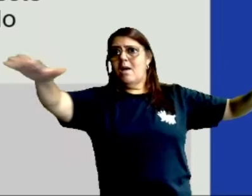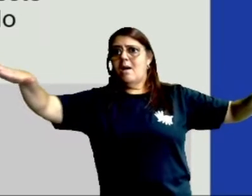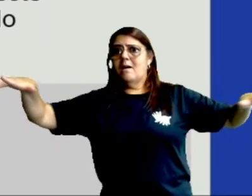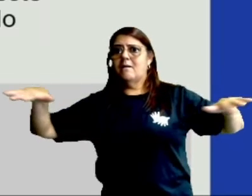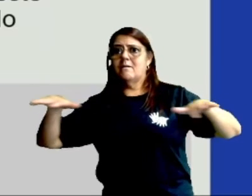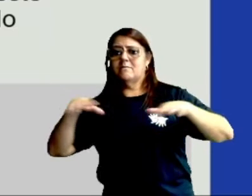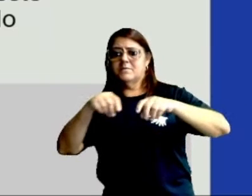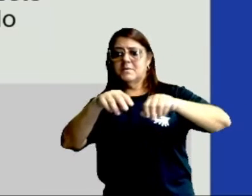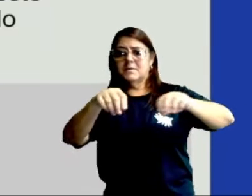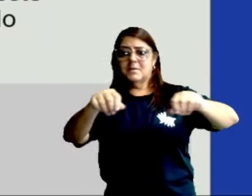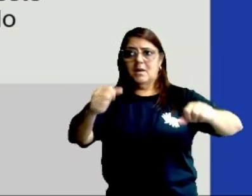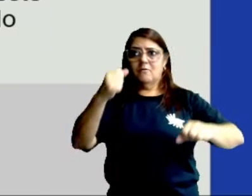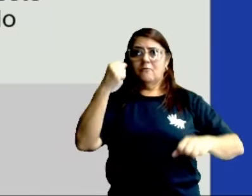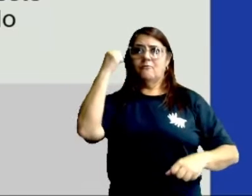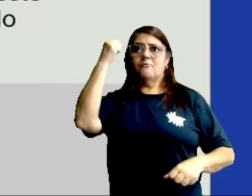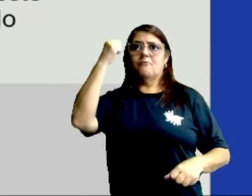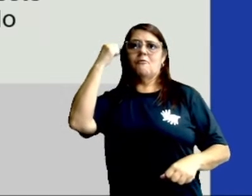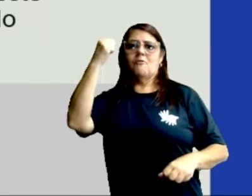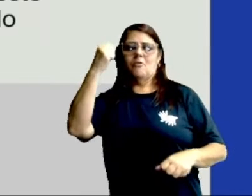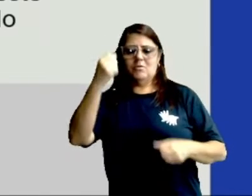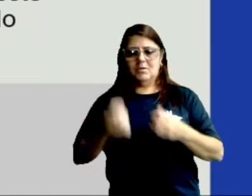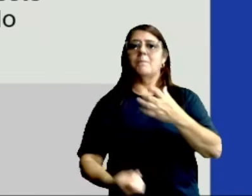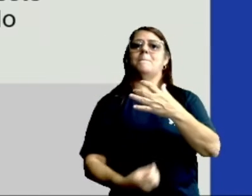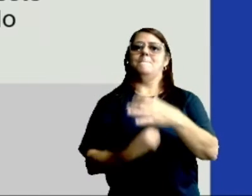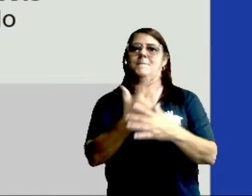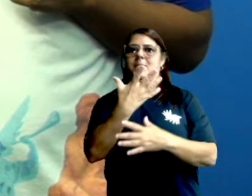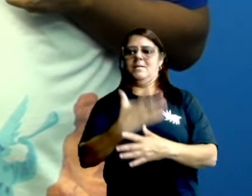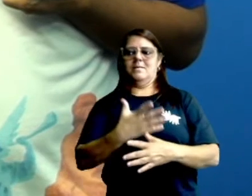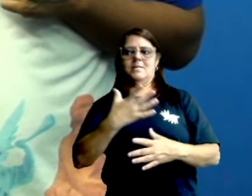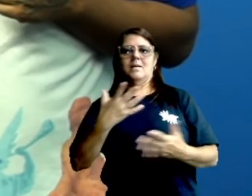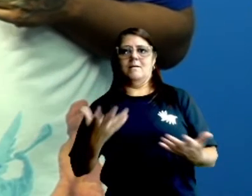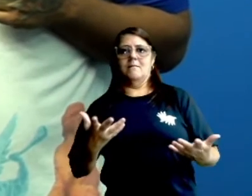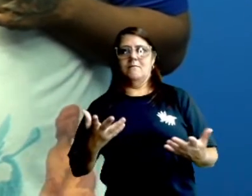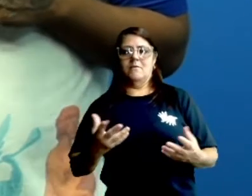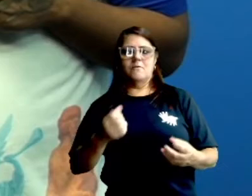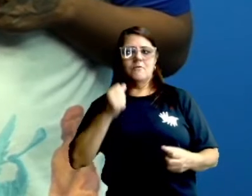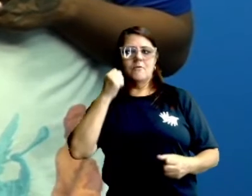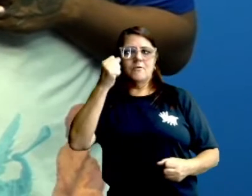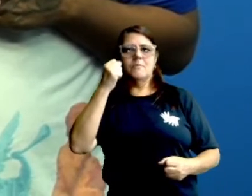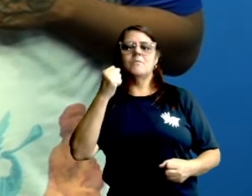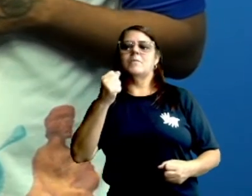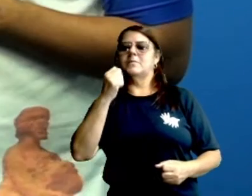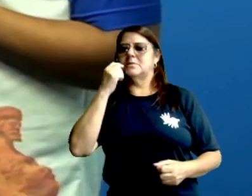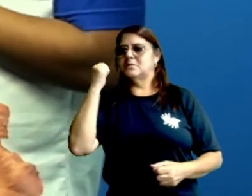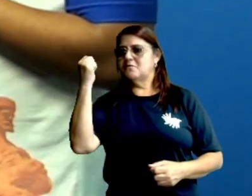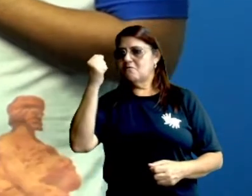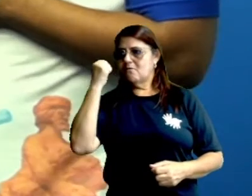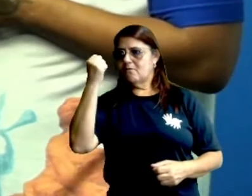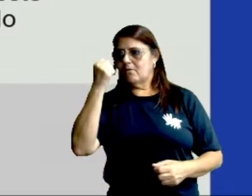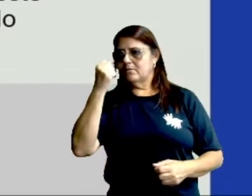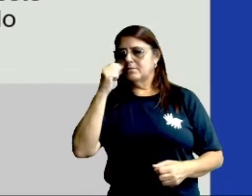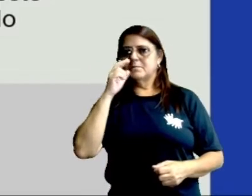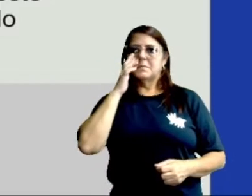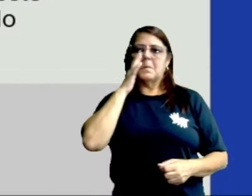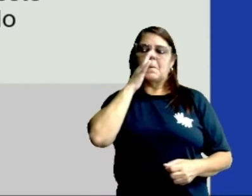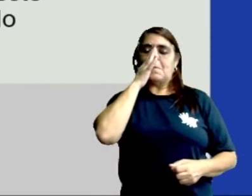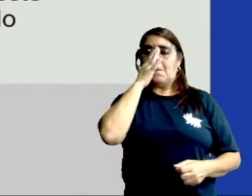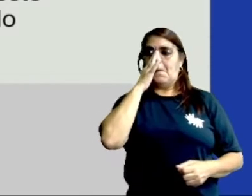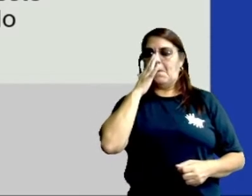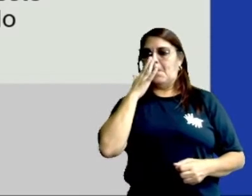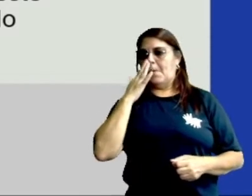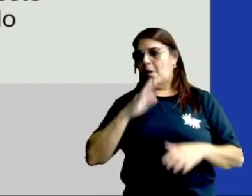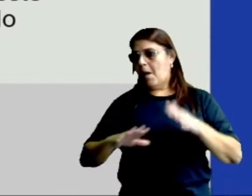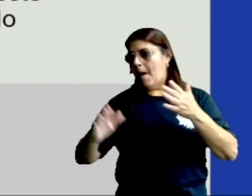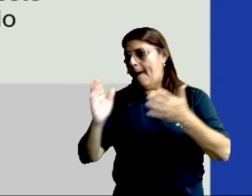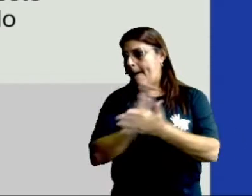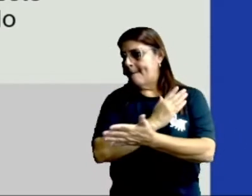da do crescimento dos produtos que eram desenvolvidos na agricultura Tá então vamos lá